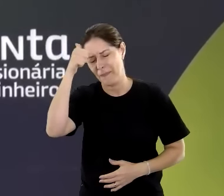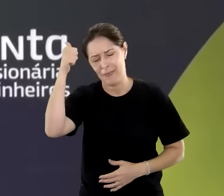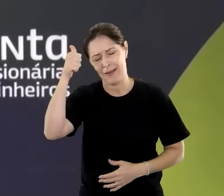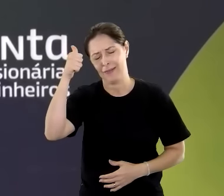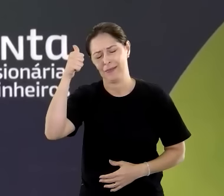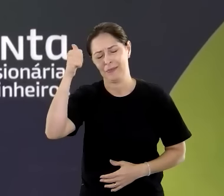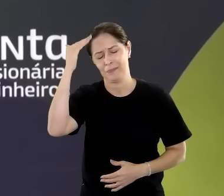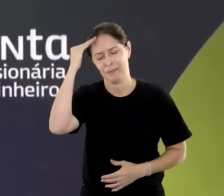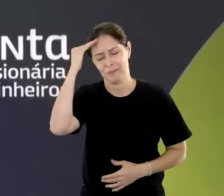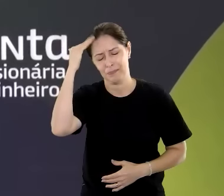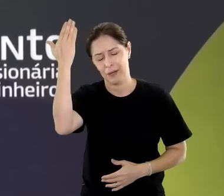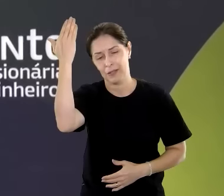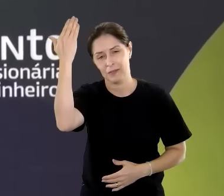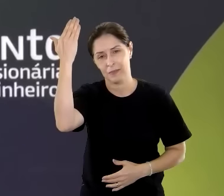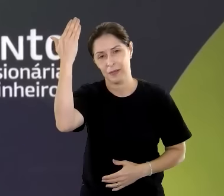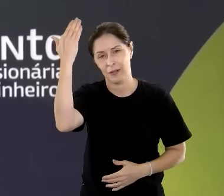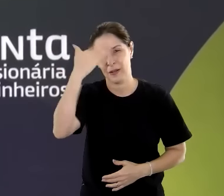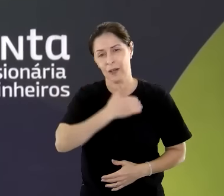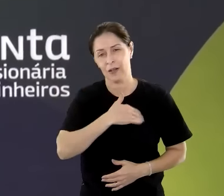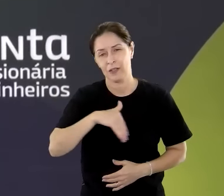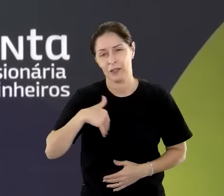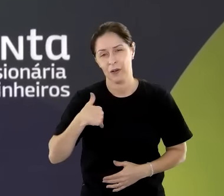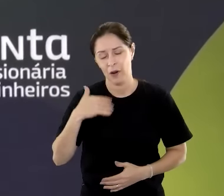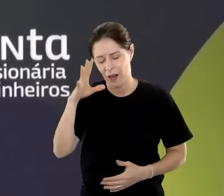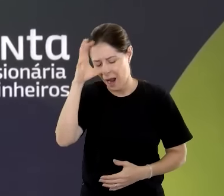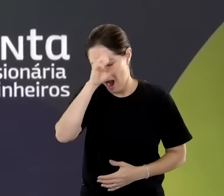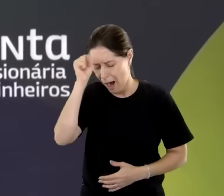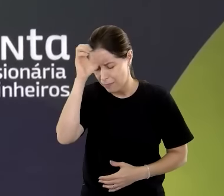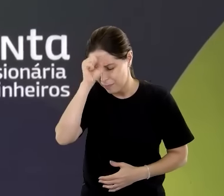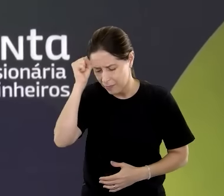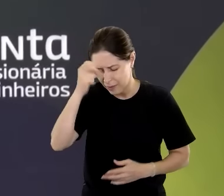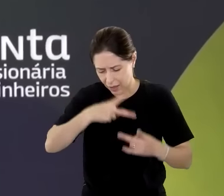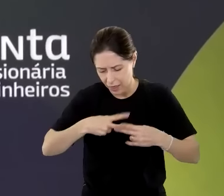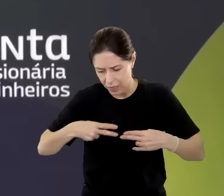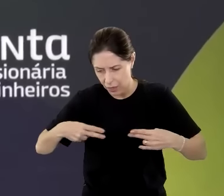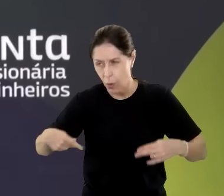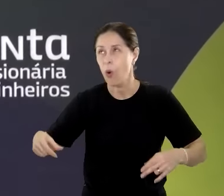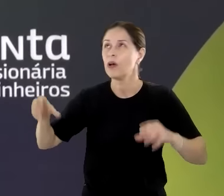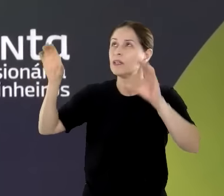alto, não apenas nas coisas aqui da terra.